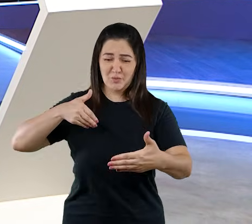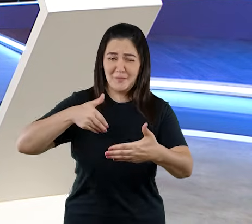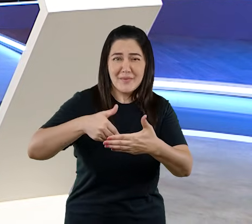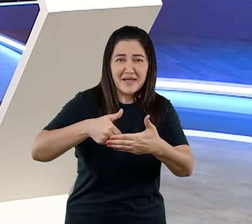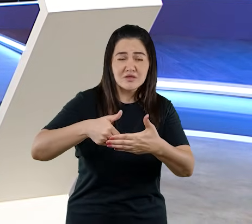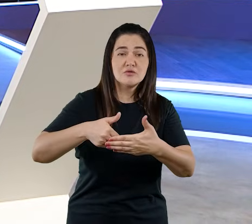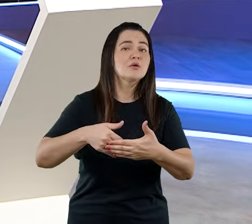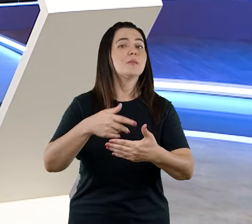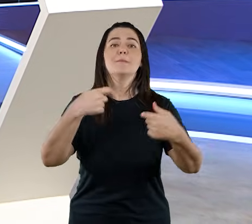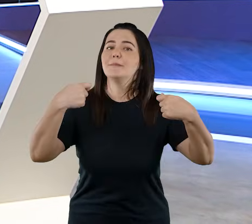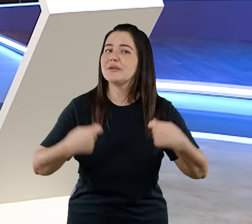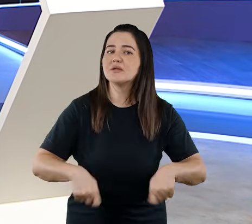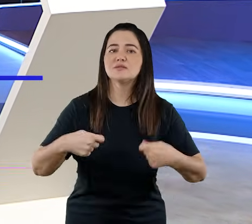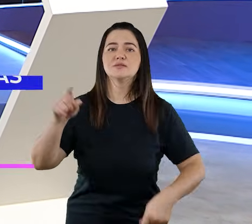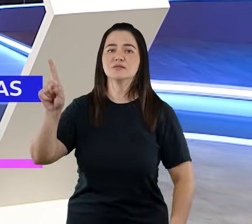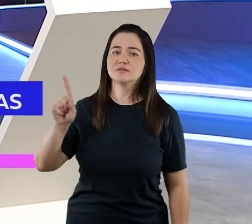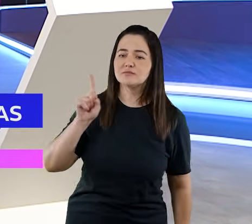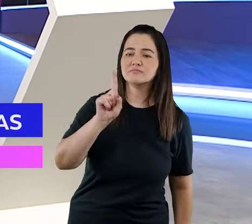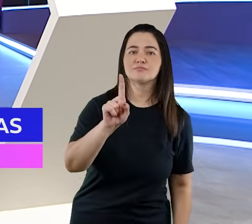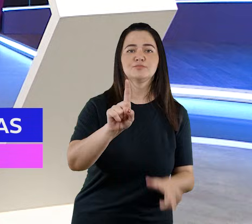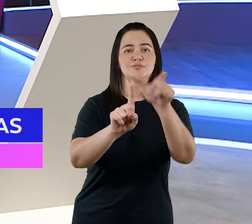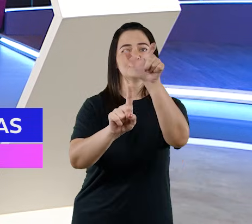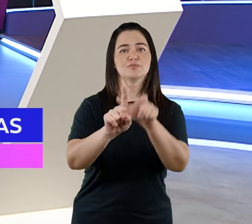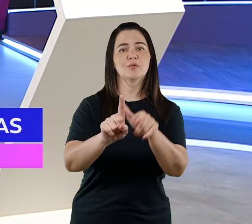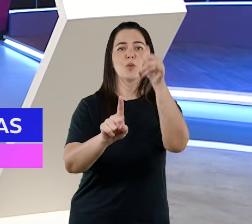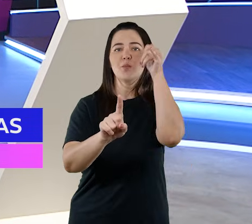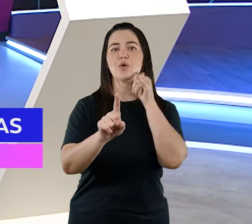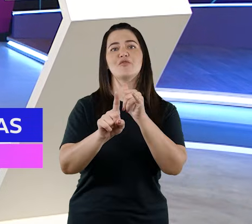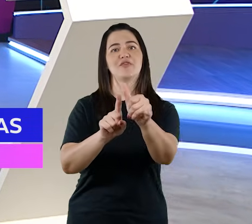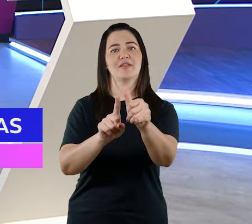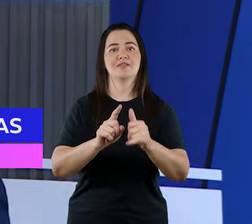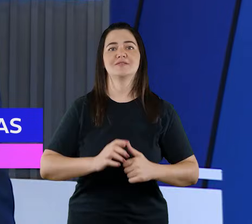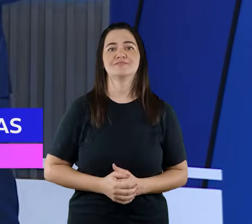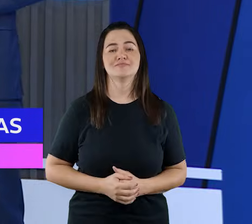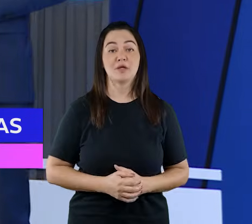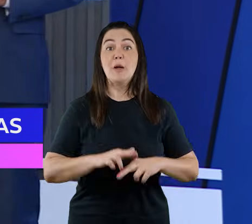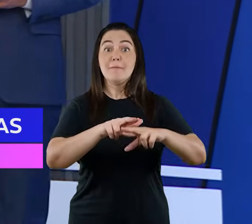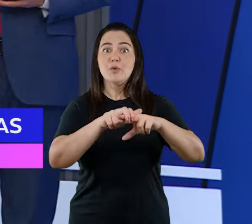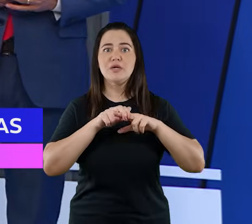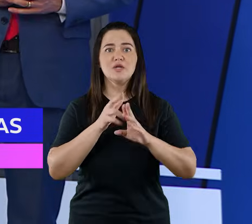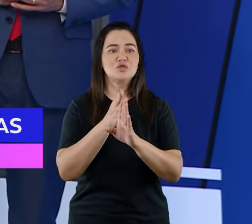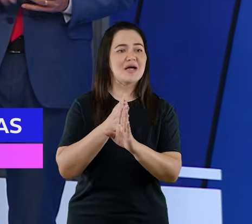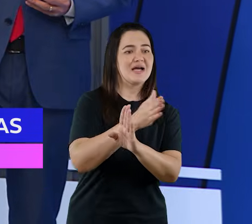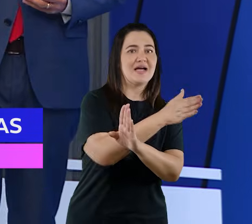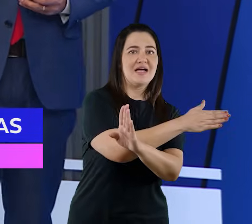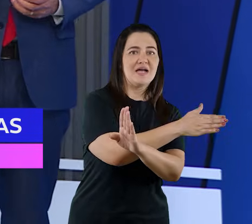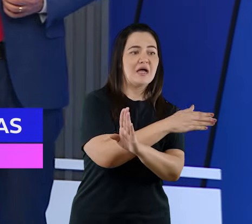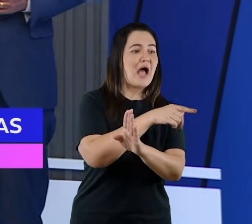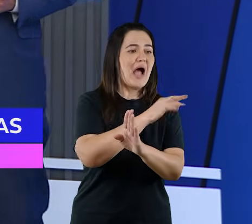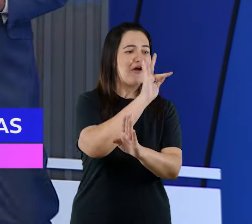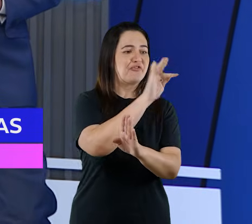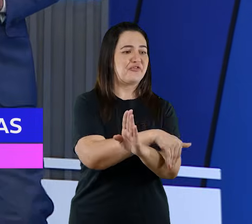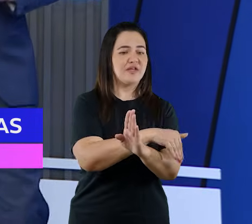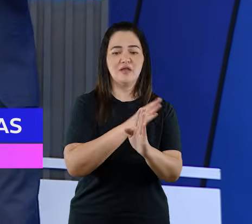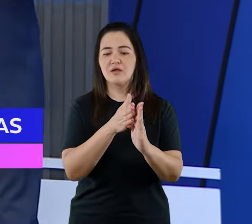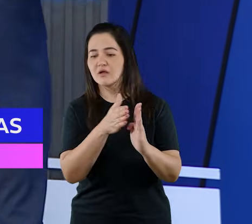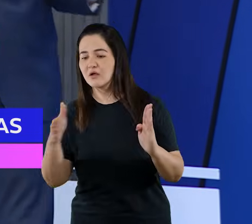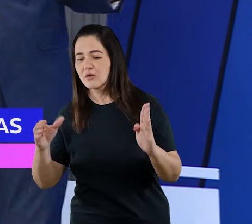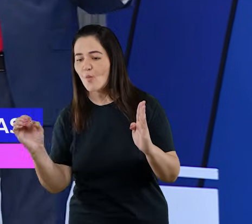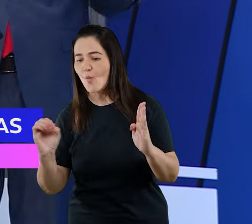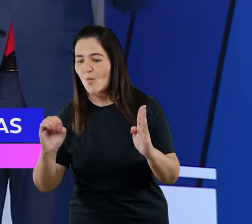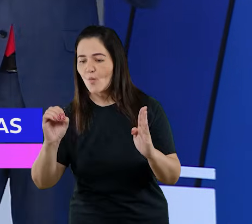os dons não cessaram quando a Bíblia terminou de ser escrita. E eu preciso lhe dizer que existe alguém que